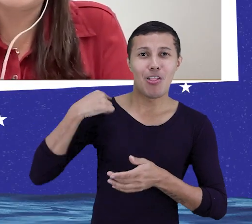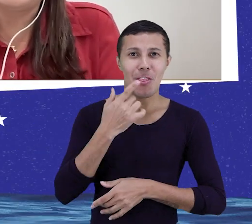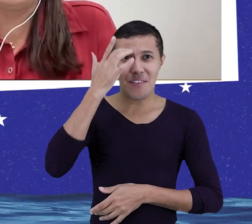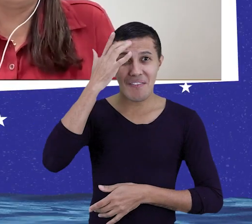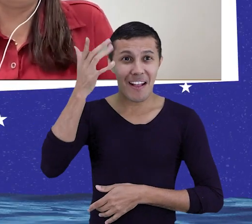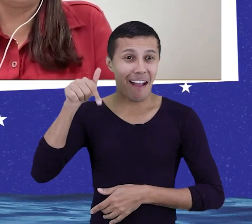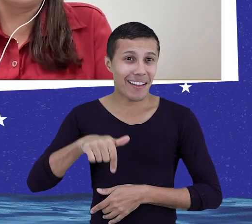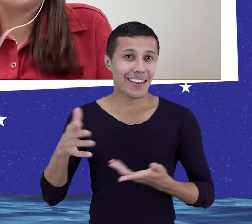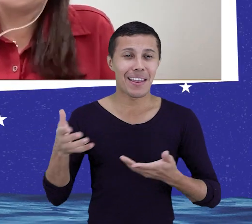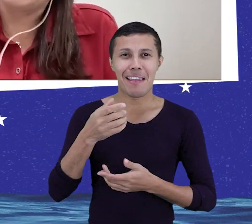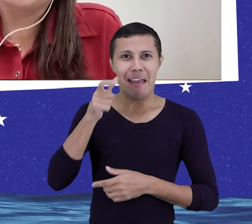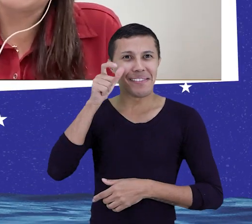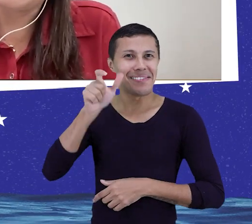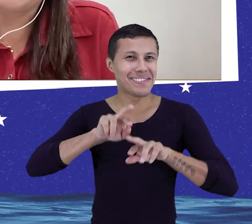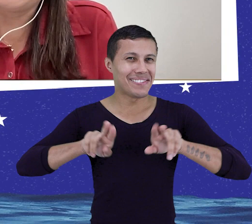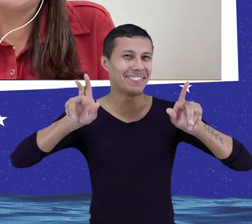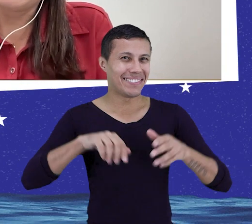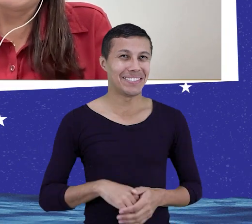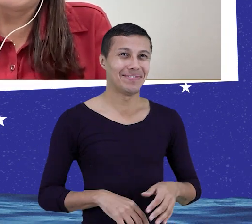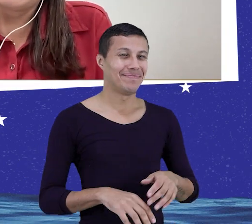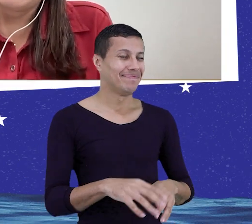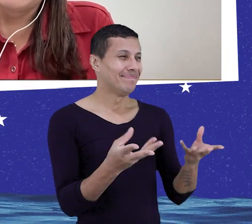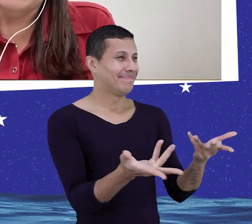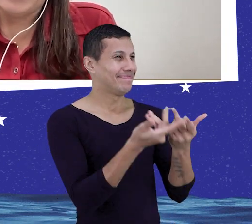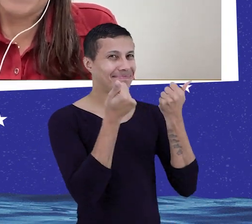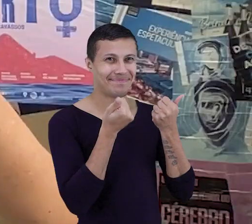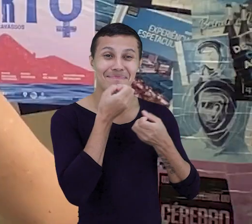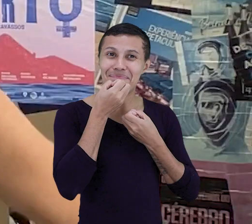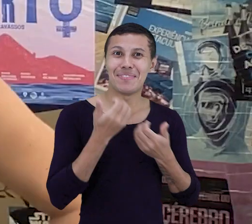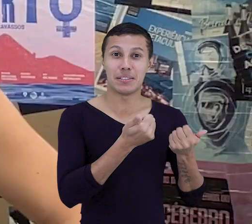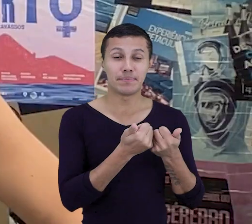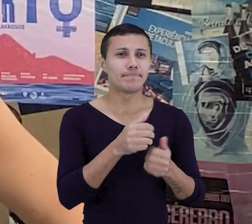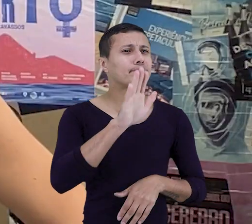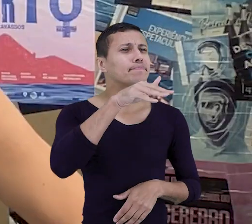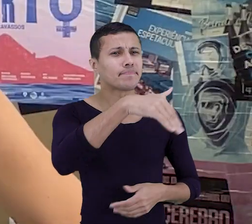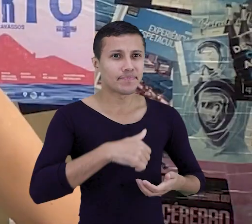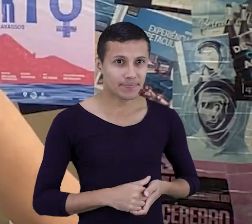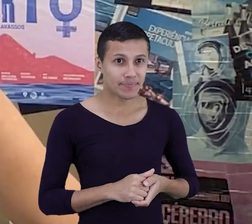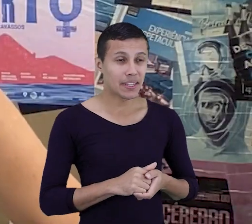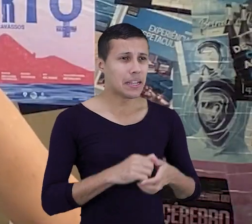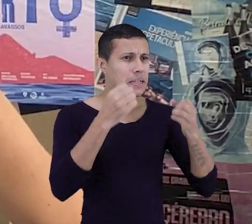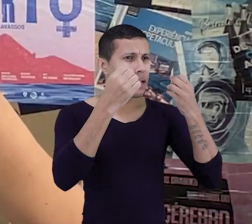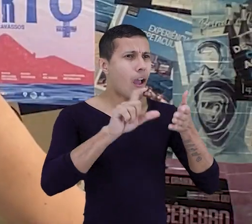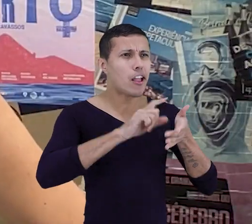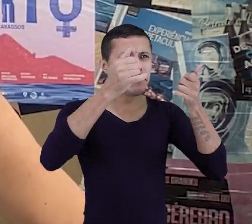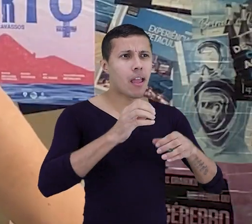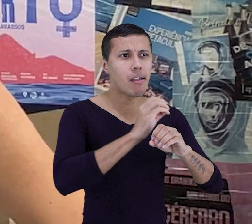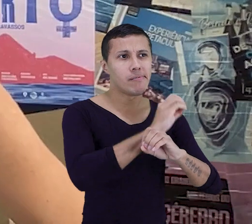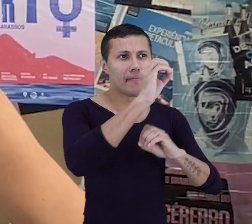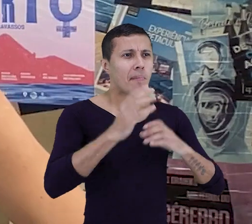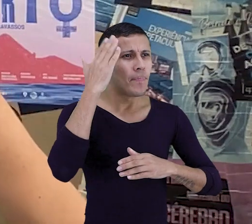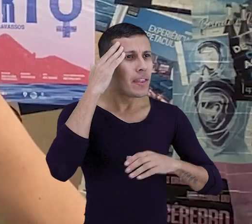facilidade aqui, então é bem interessante. Sensacional, muito bom. Escuta, antes da gente falar da Drugged, eu queria entender um pouco